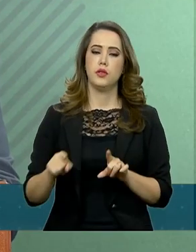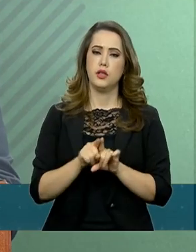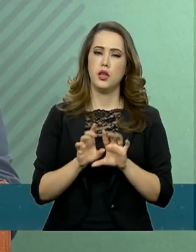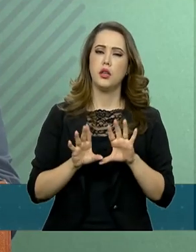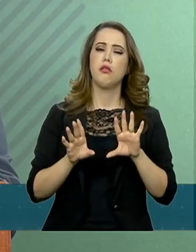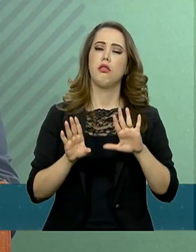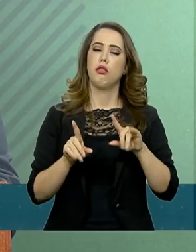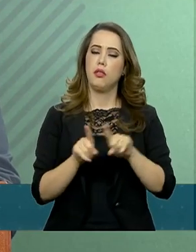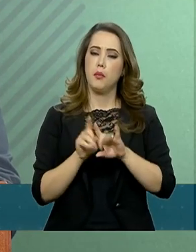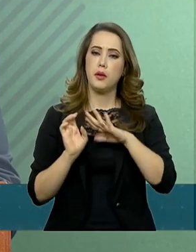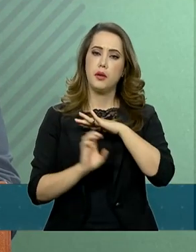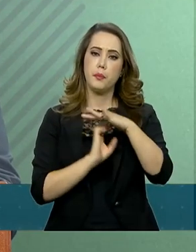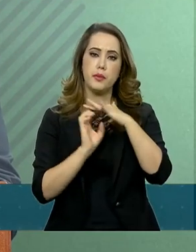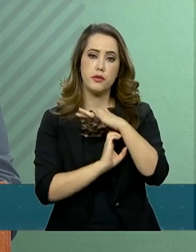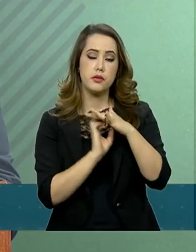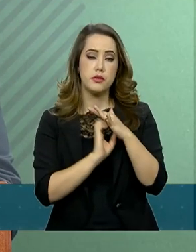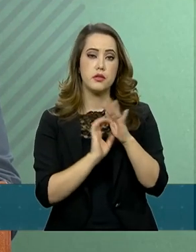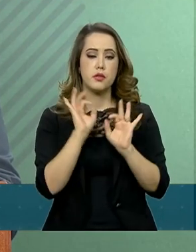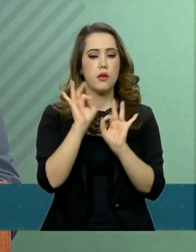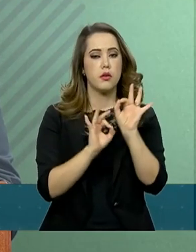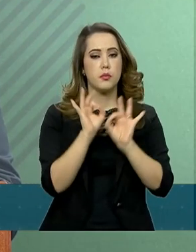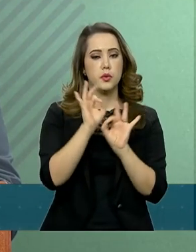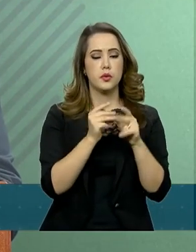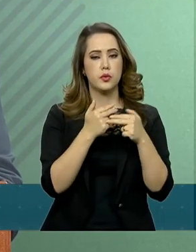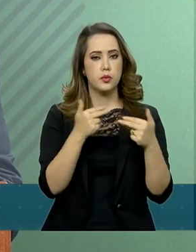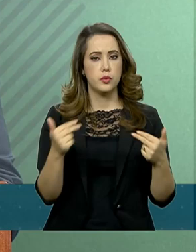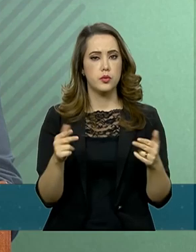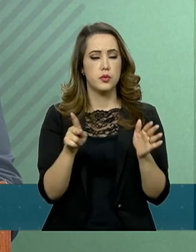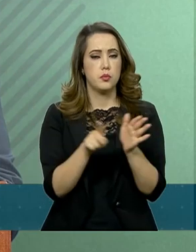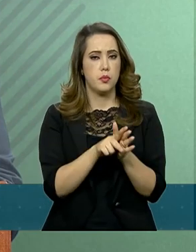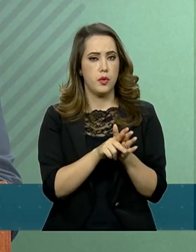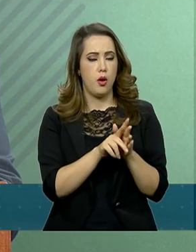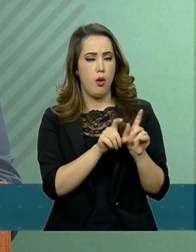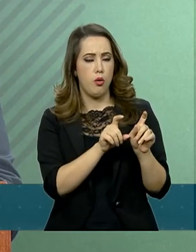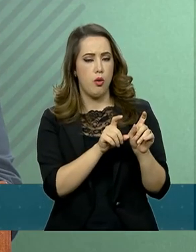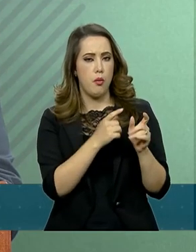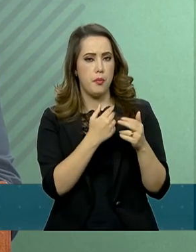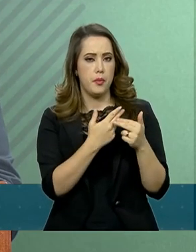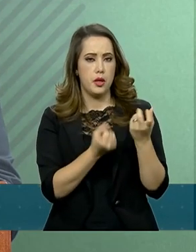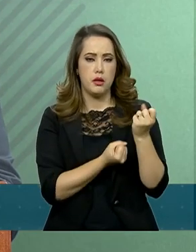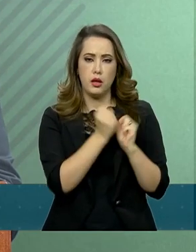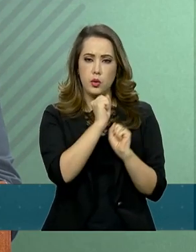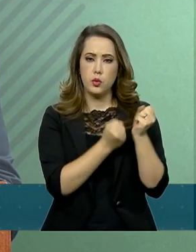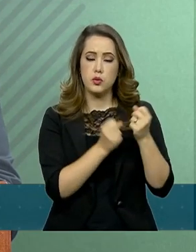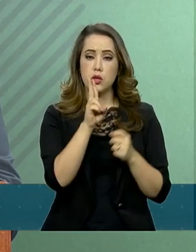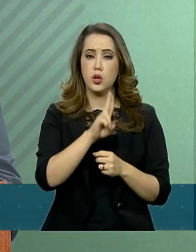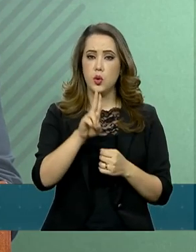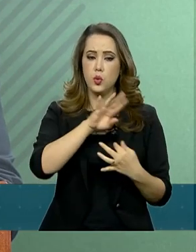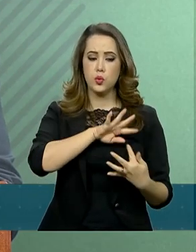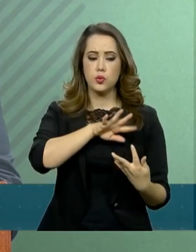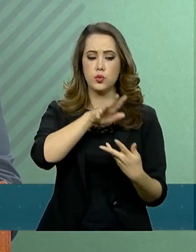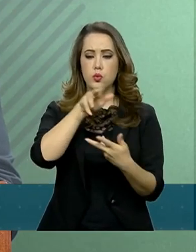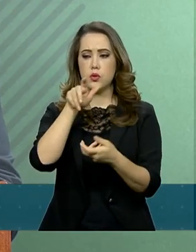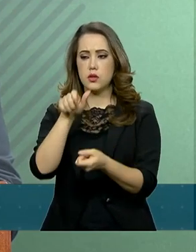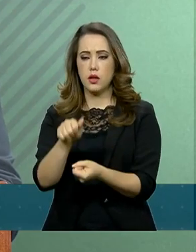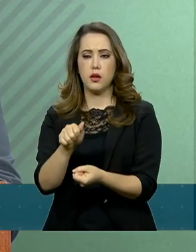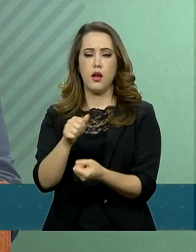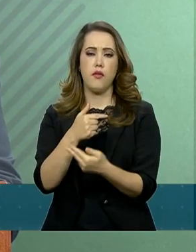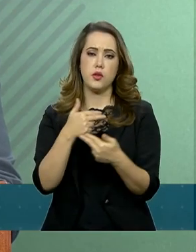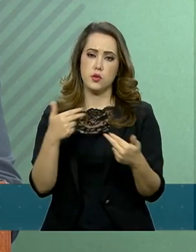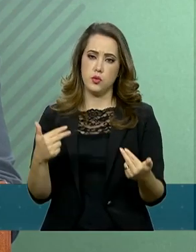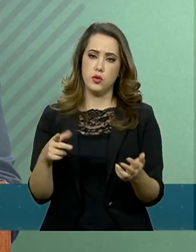estruturação de sistemas produtivos que usem de forma sustentável os recursos